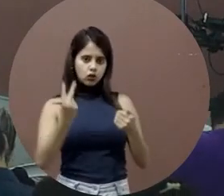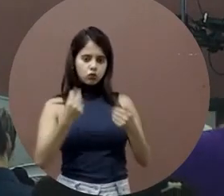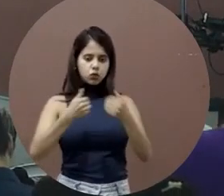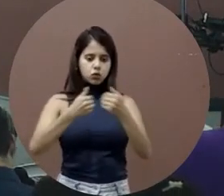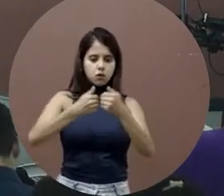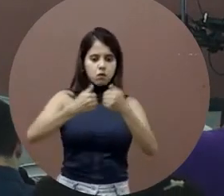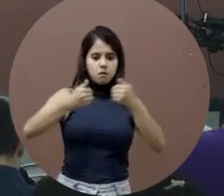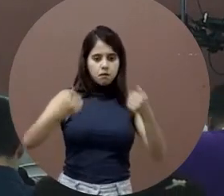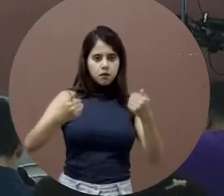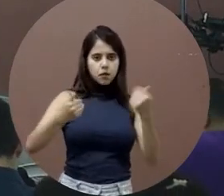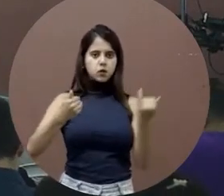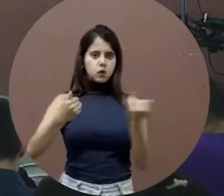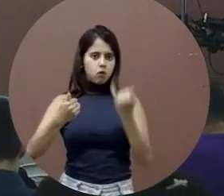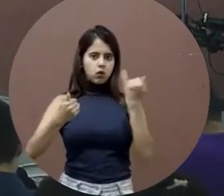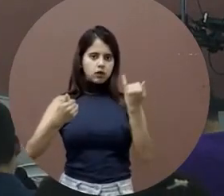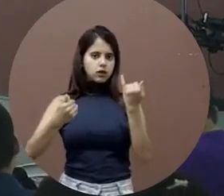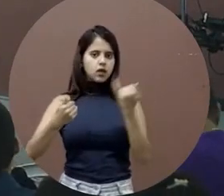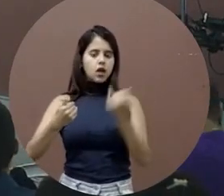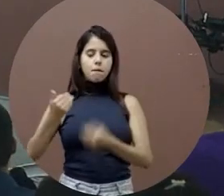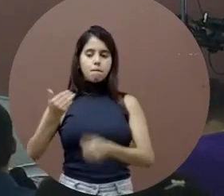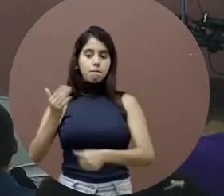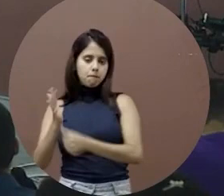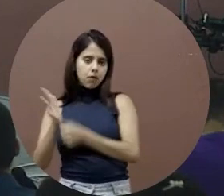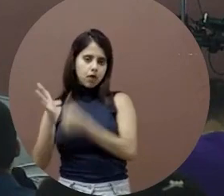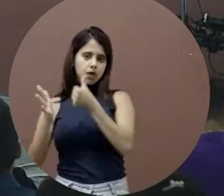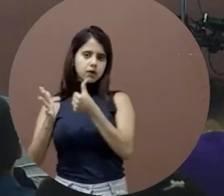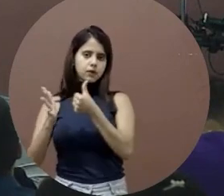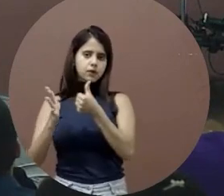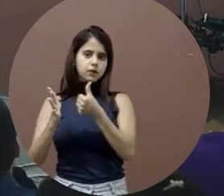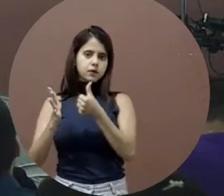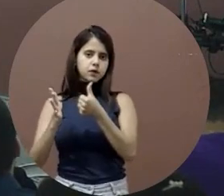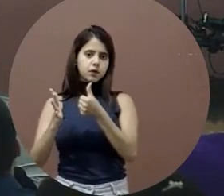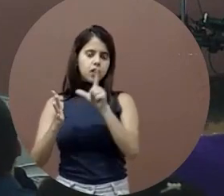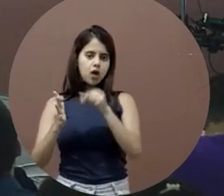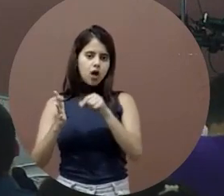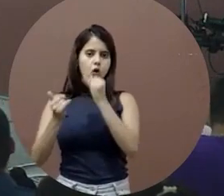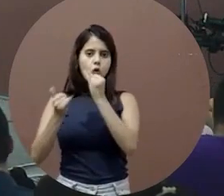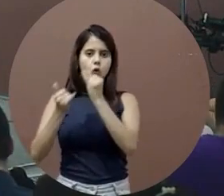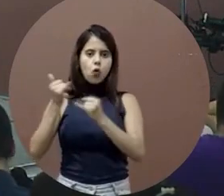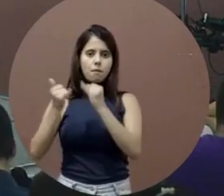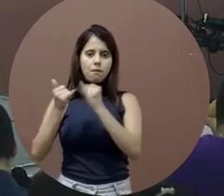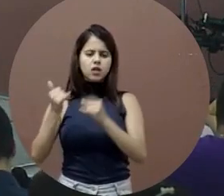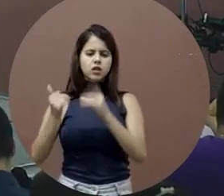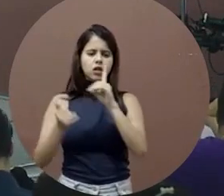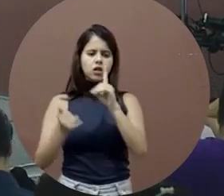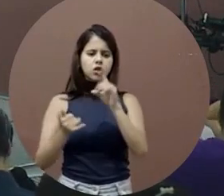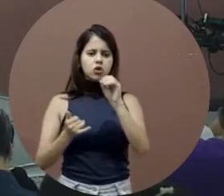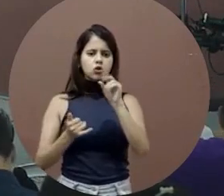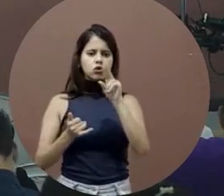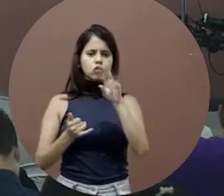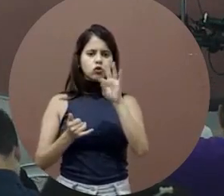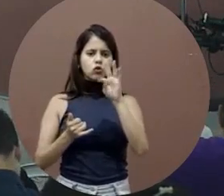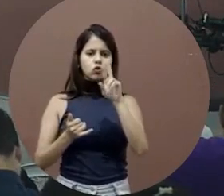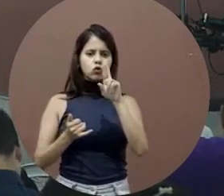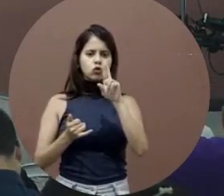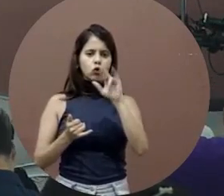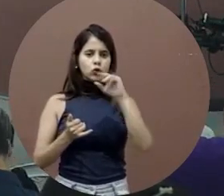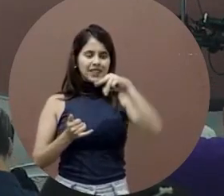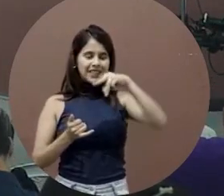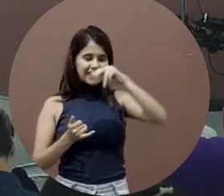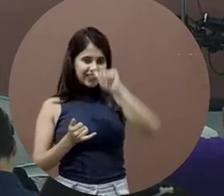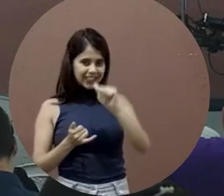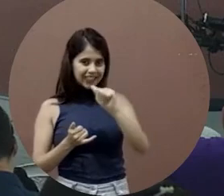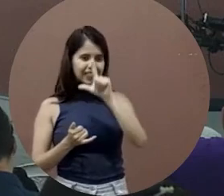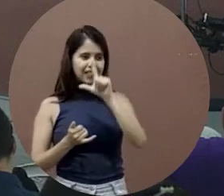partes. Uma primeira parte, que é uma parte doutrinária, que a gente pode entender